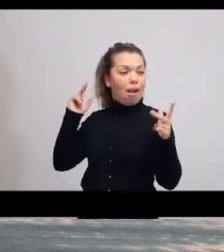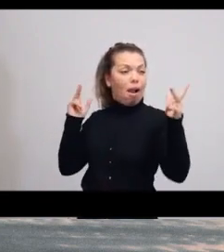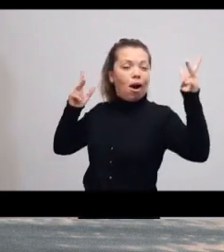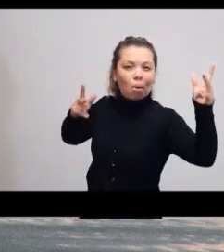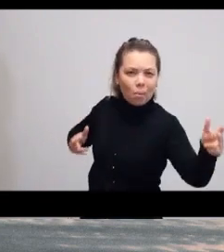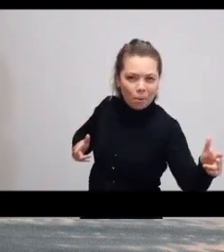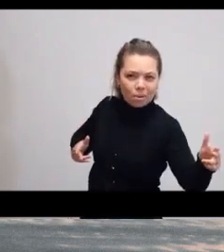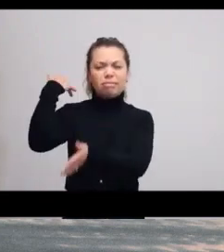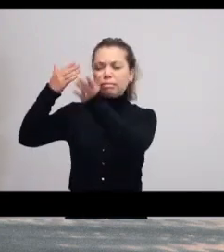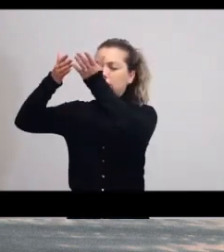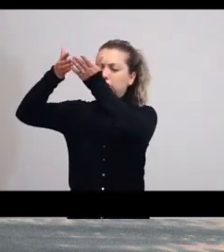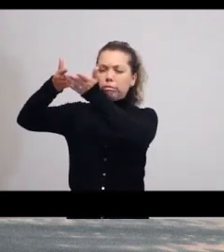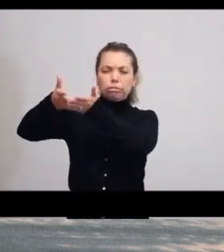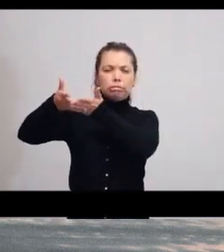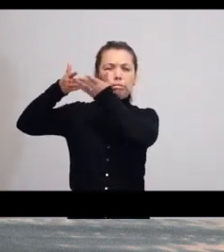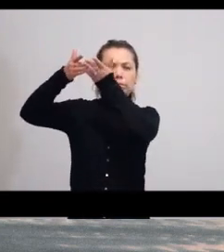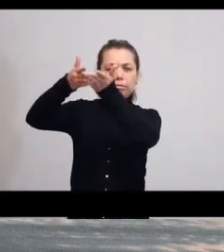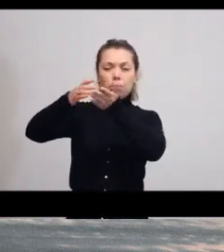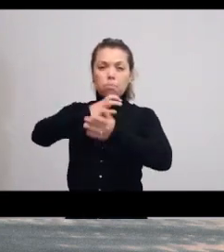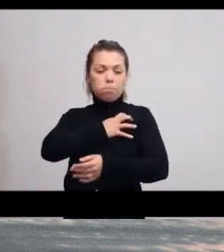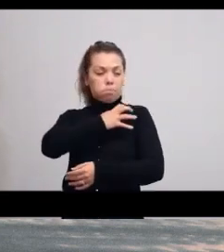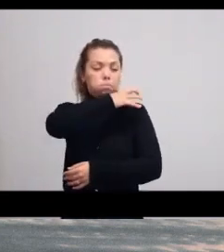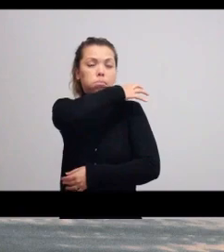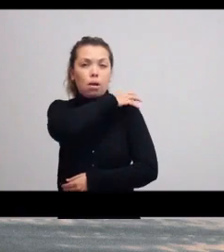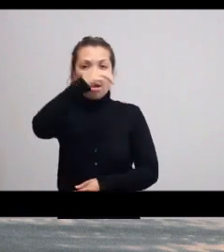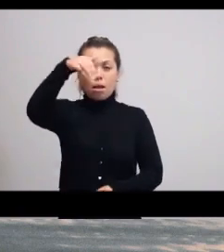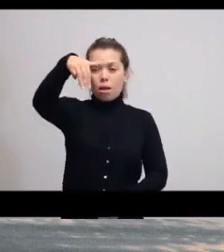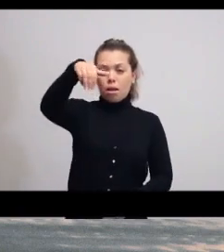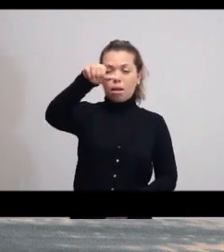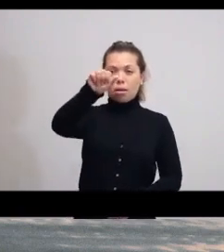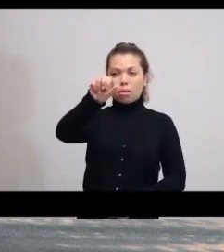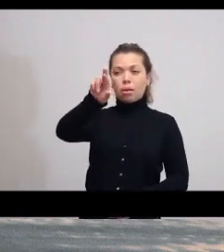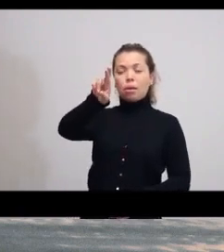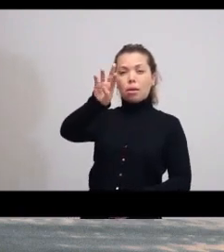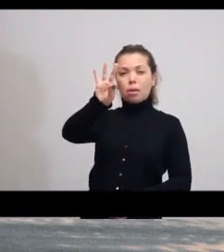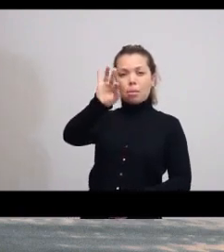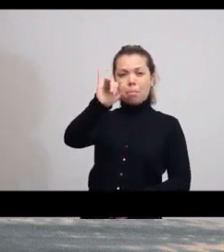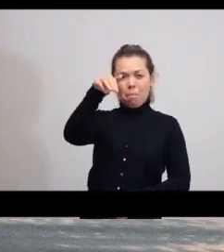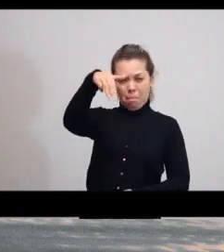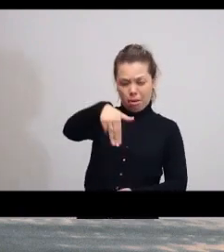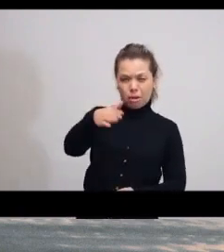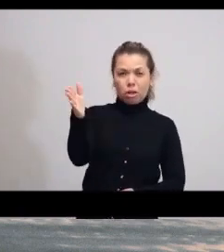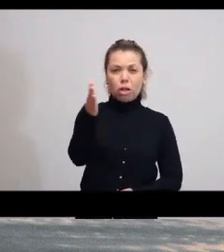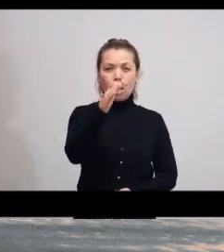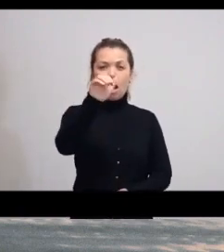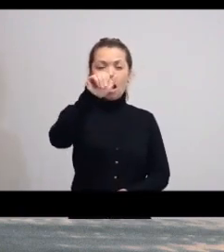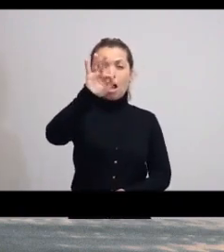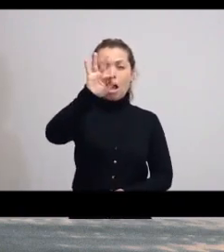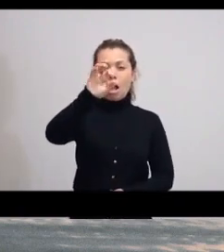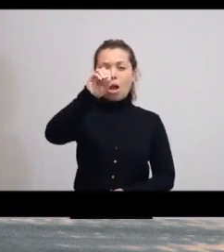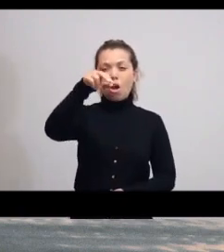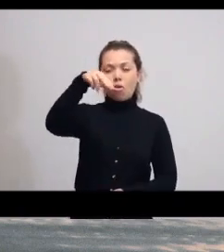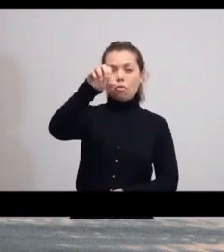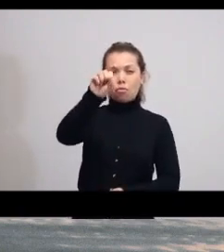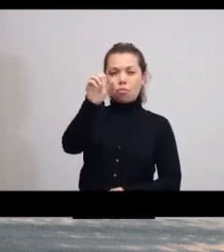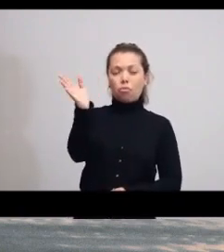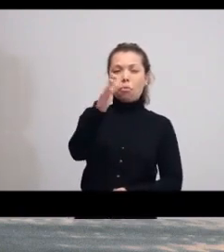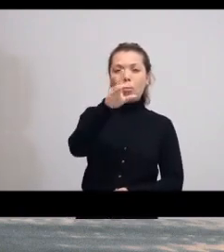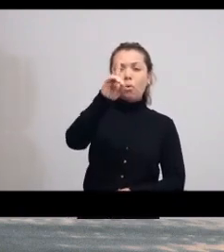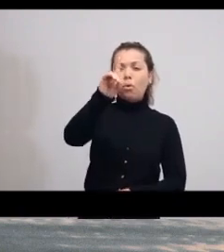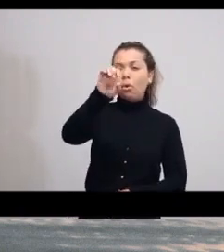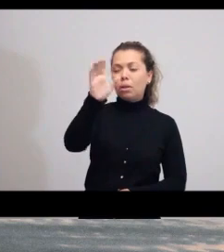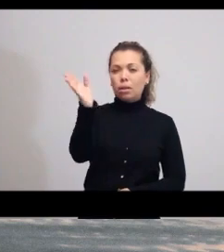quando o projeto foi suspenso para a construção de 2 usinas nucleares na Jureia. A partir daí, os ambientalistas